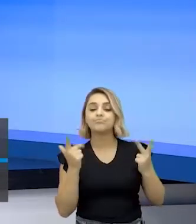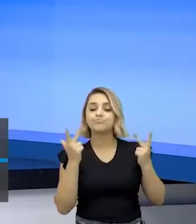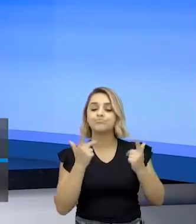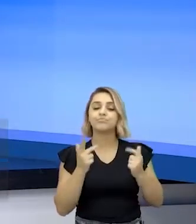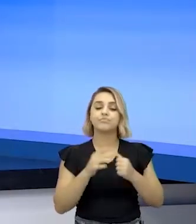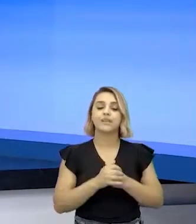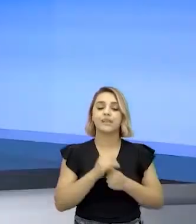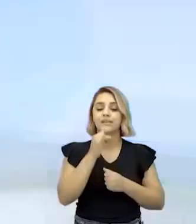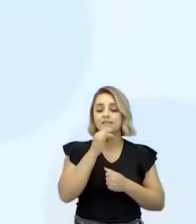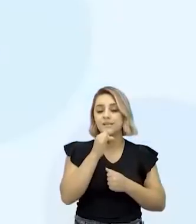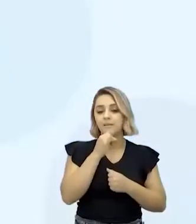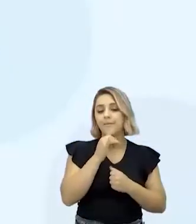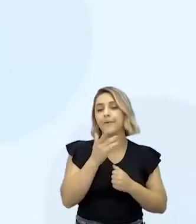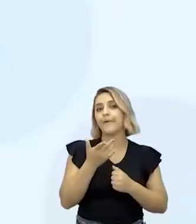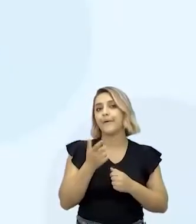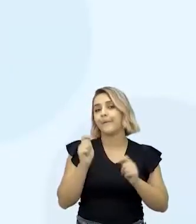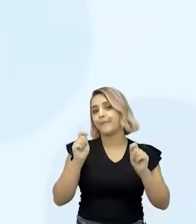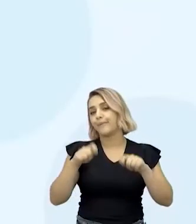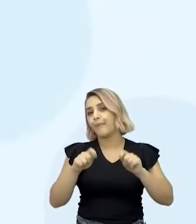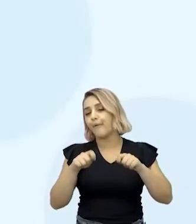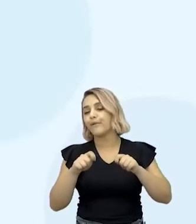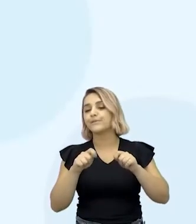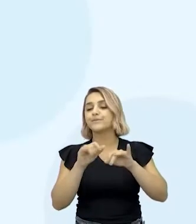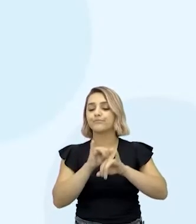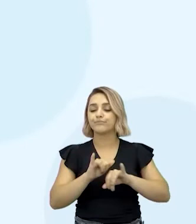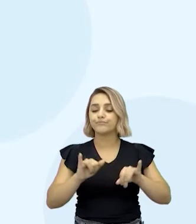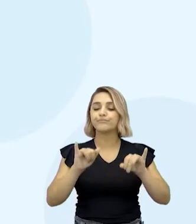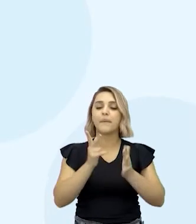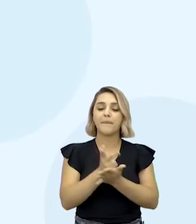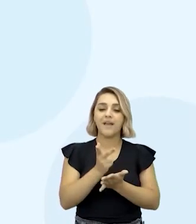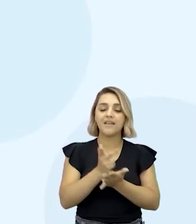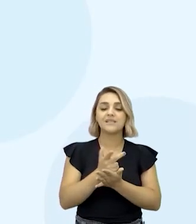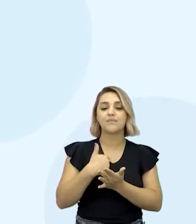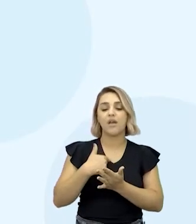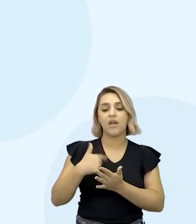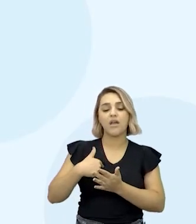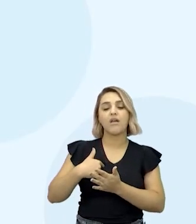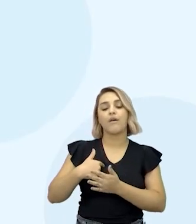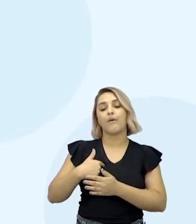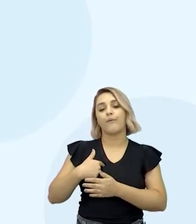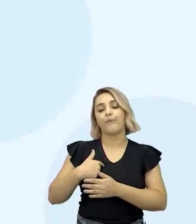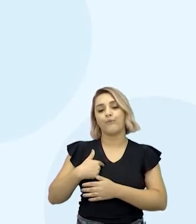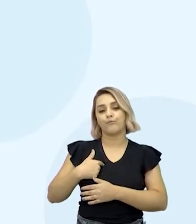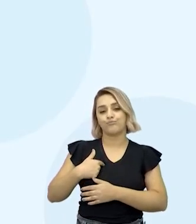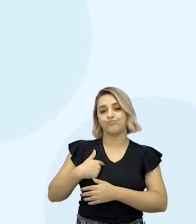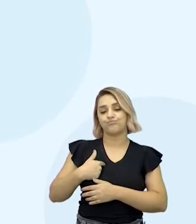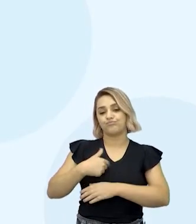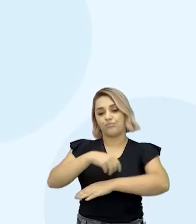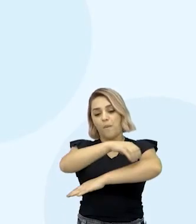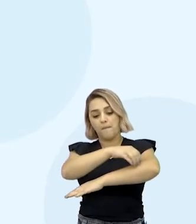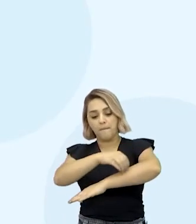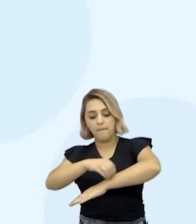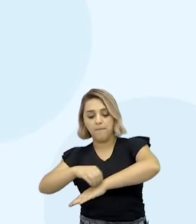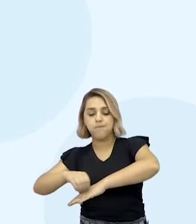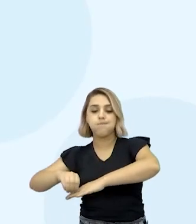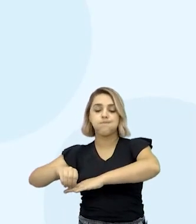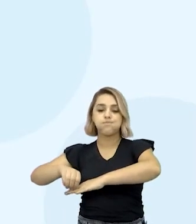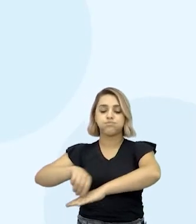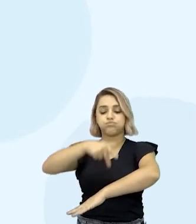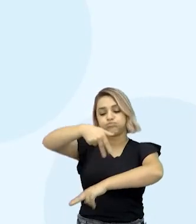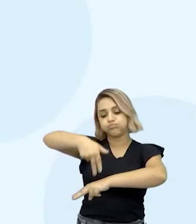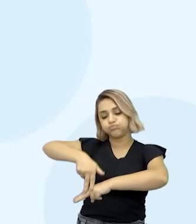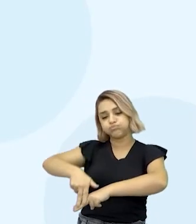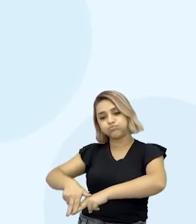poderia ter dito a mesma coisa, né? Fui realizar uma manobra no corrimão, mas me atrapalhei